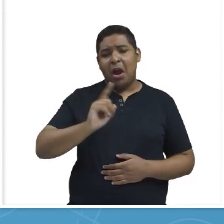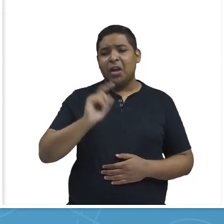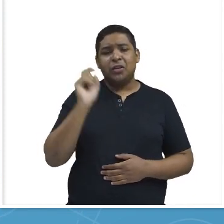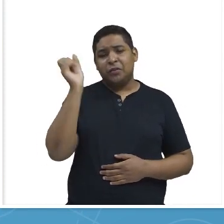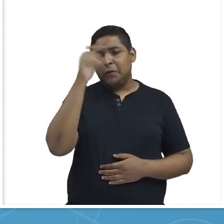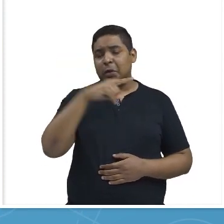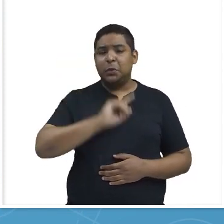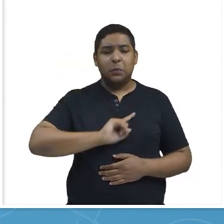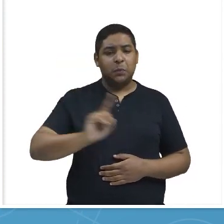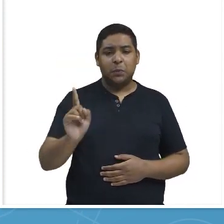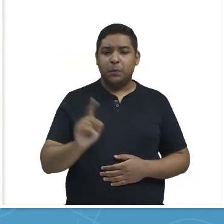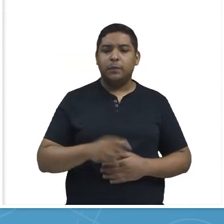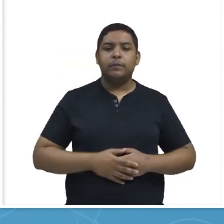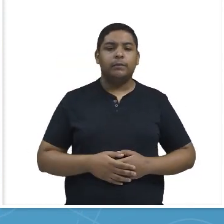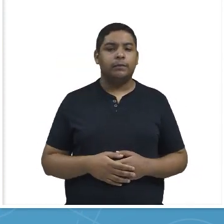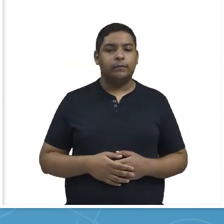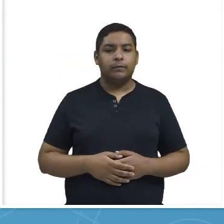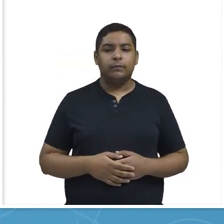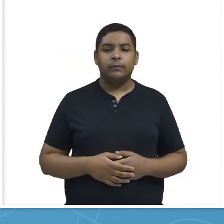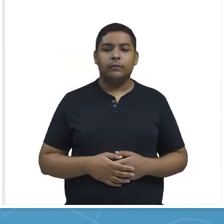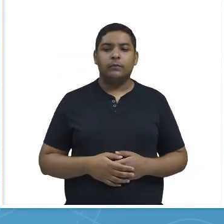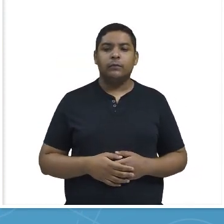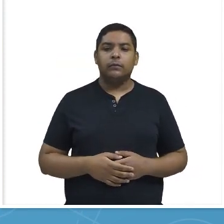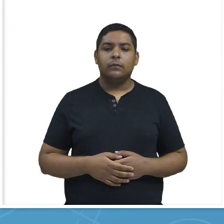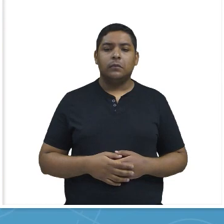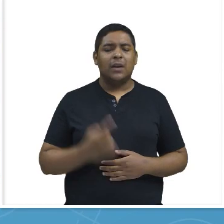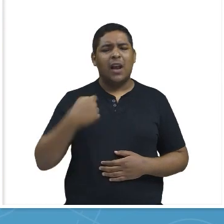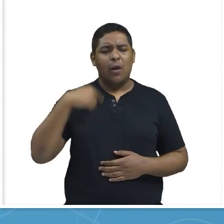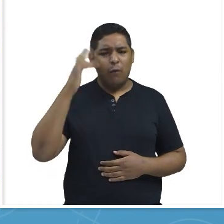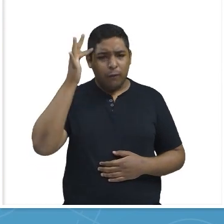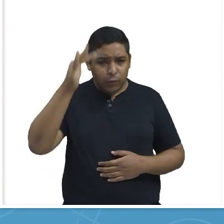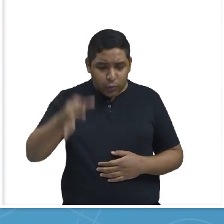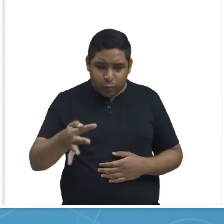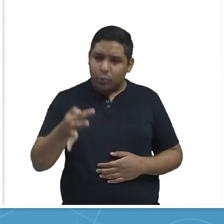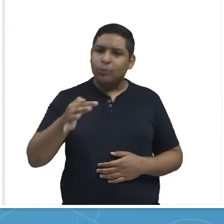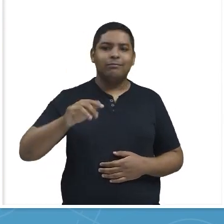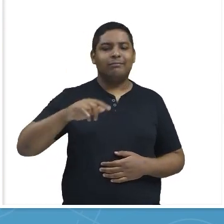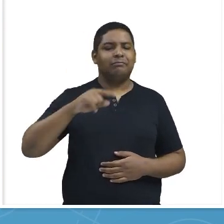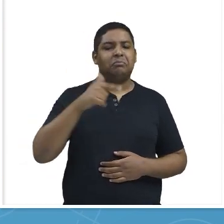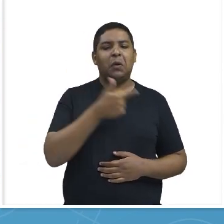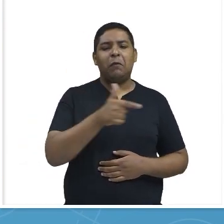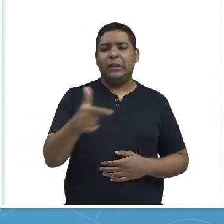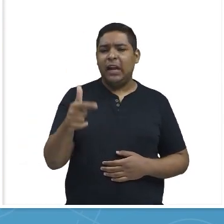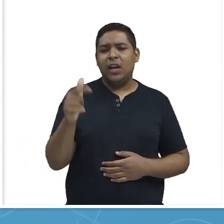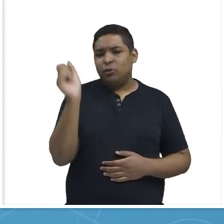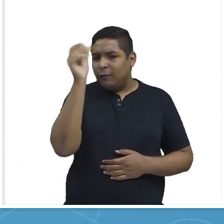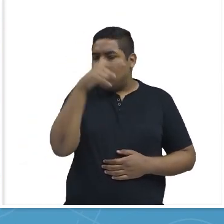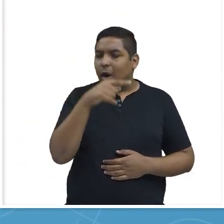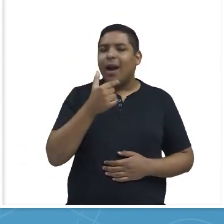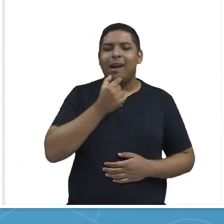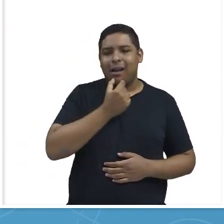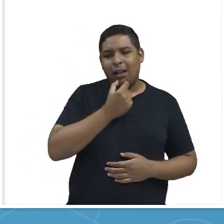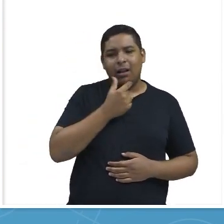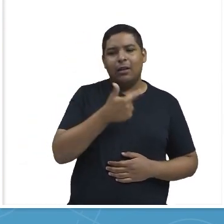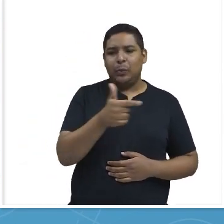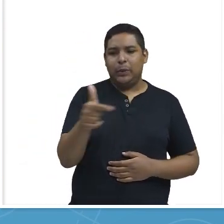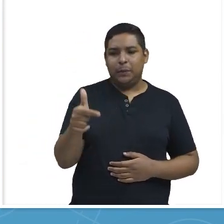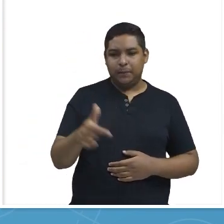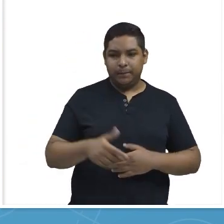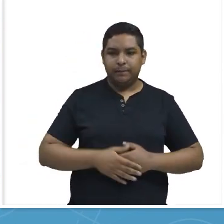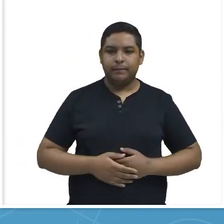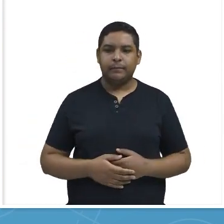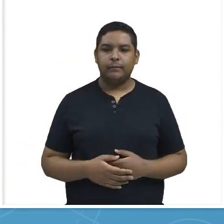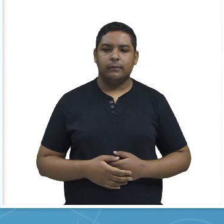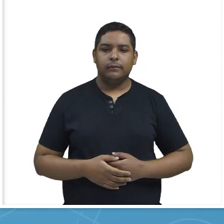está comentando, né? Eu não terei, nesse caso, nesse sentido aqui, é o quê? Futuro. Por quê? Porque ele utilizou